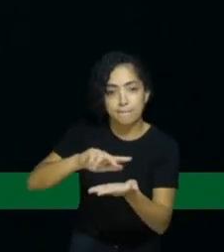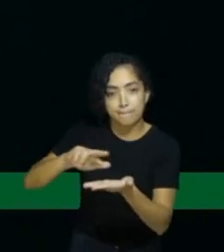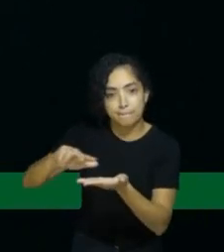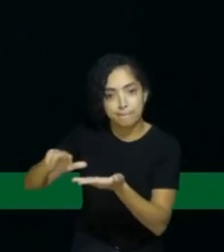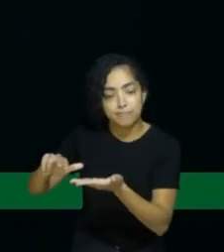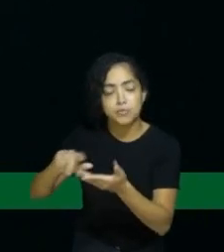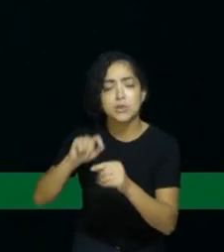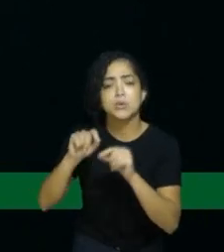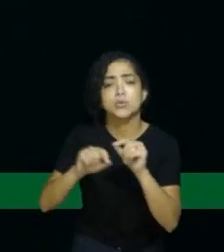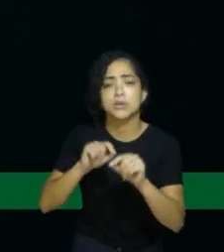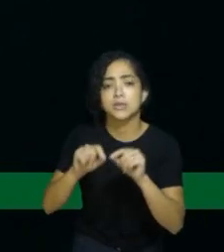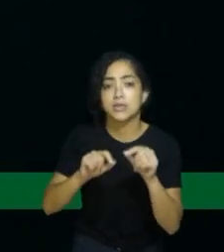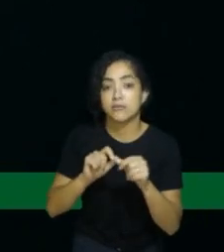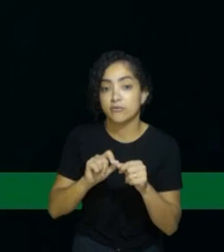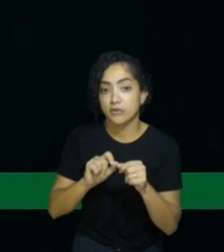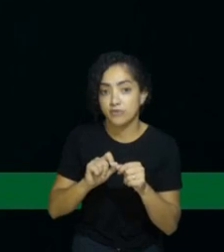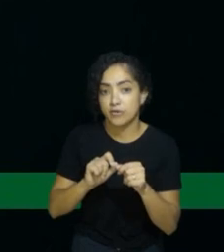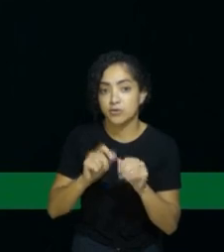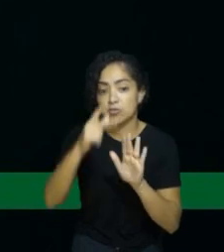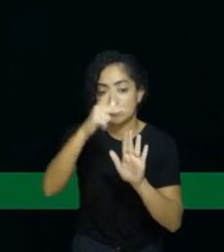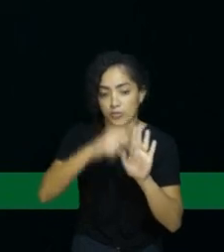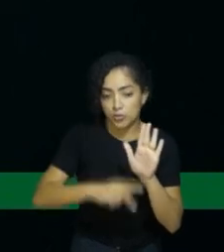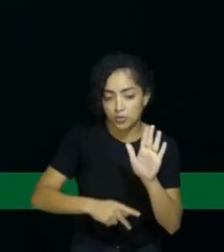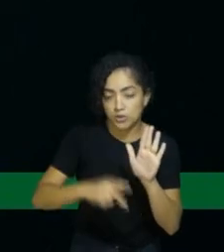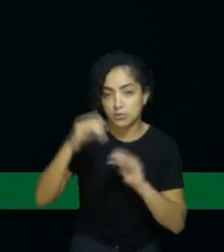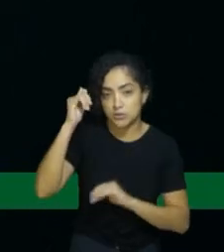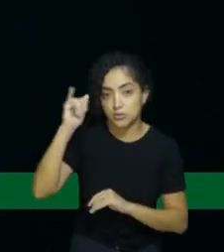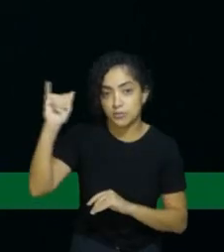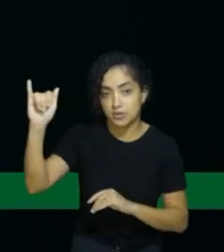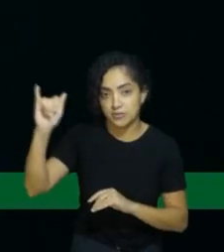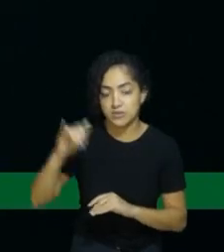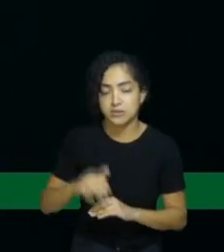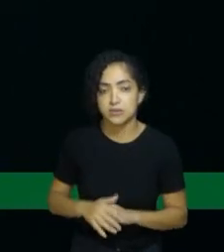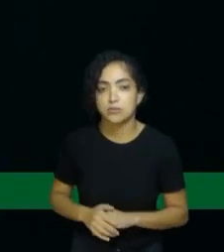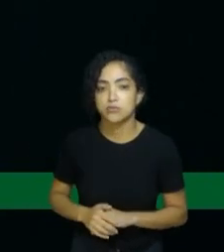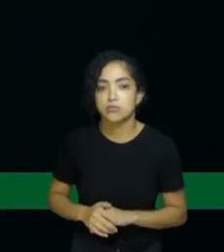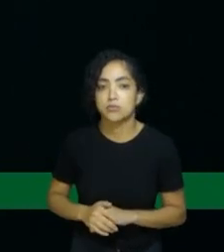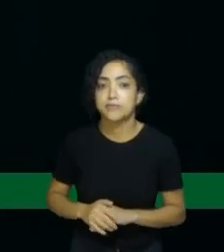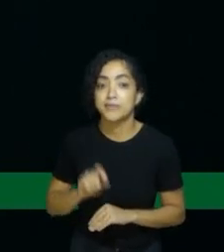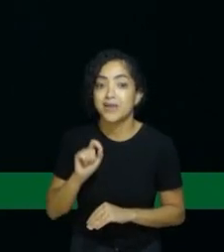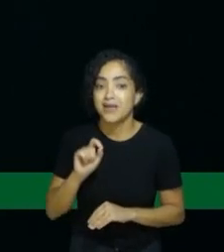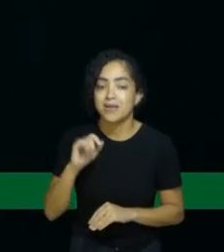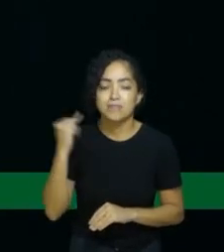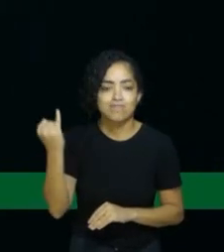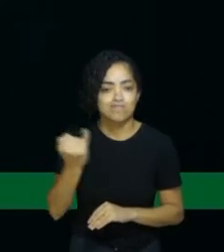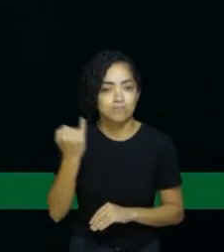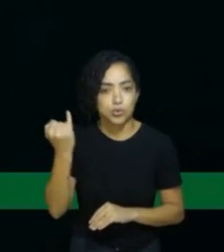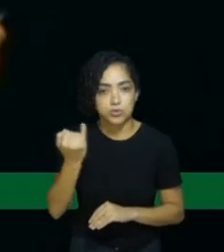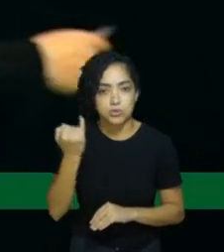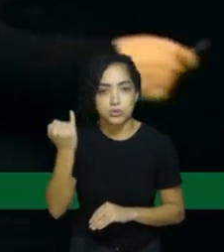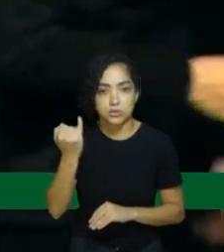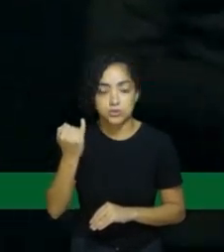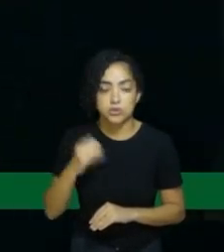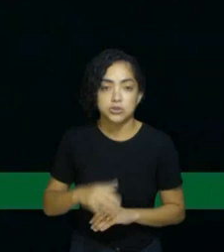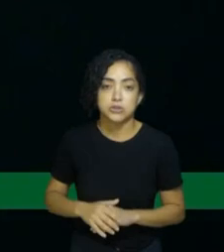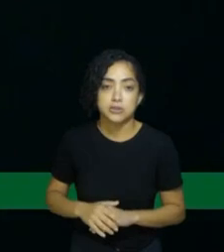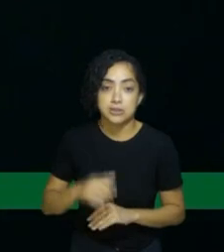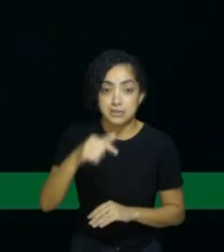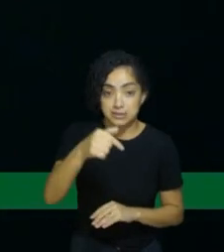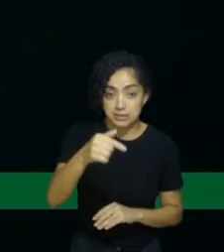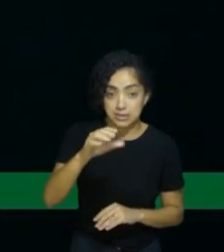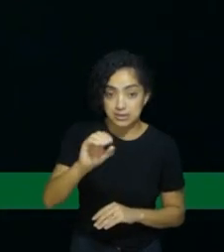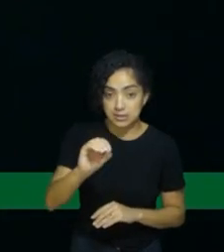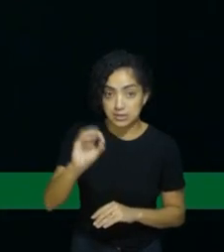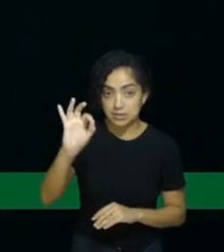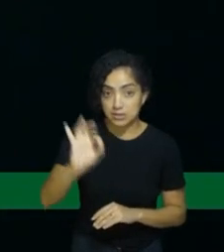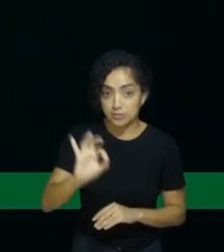que nós fazemos programas de prevenção a prevenção é fundamental eu vou lhes dizer que 70%